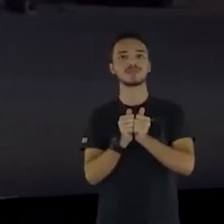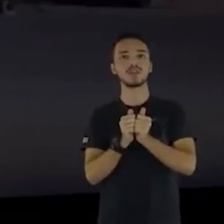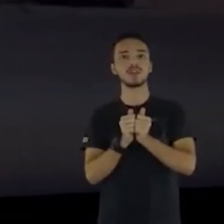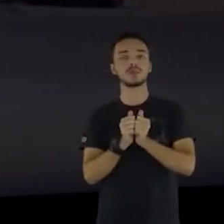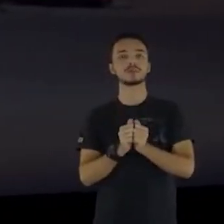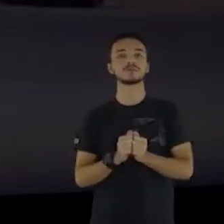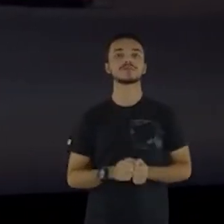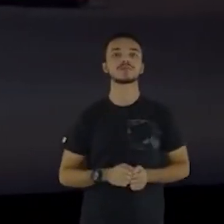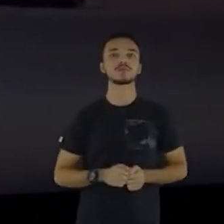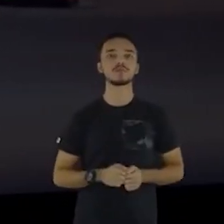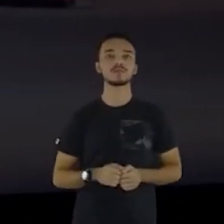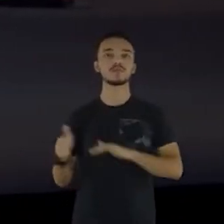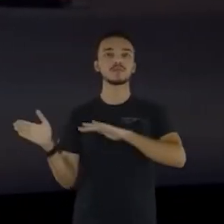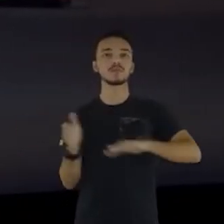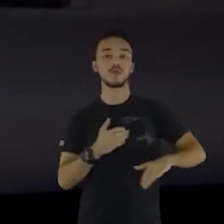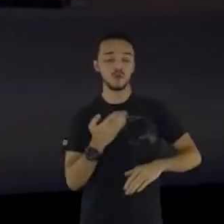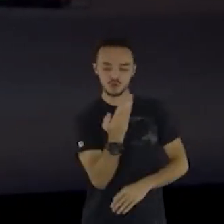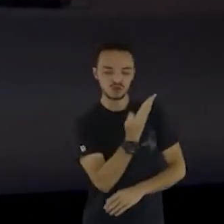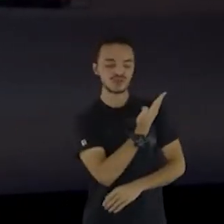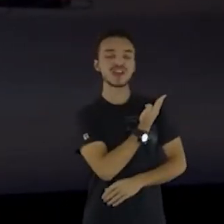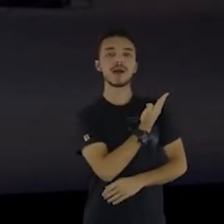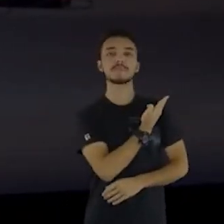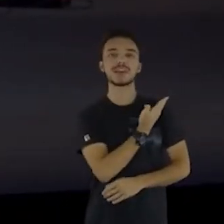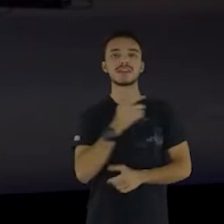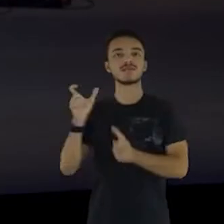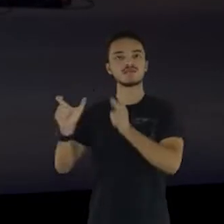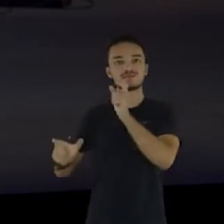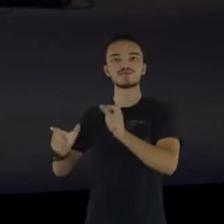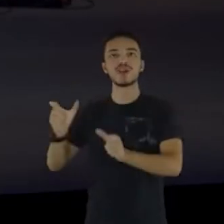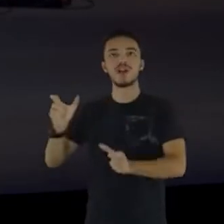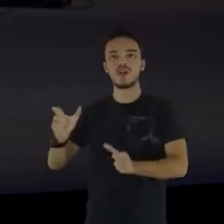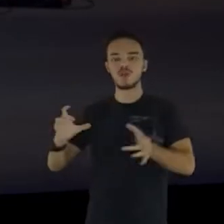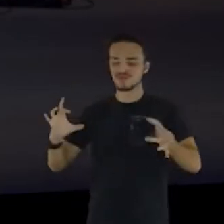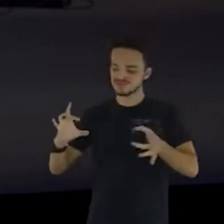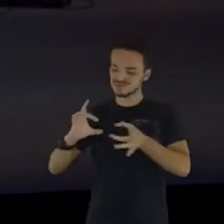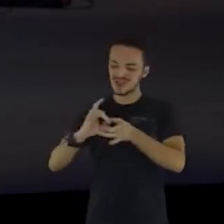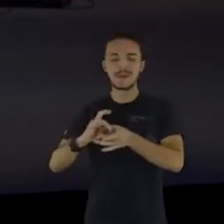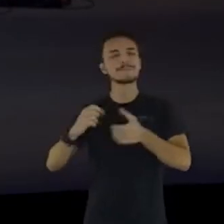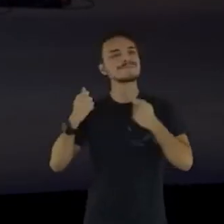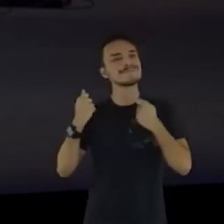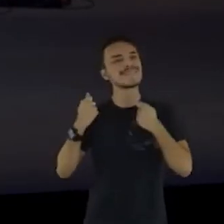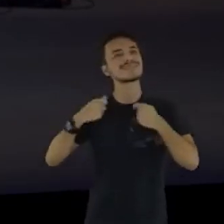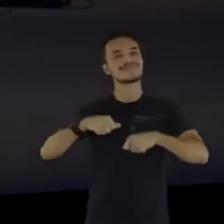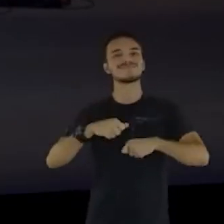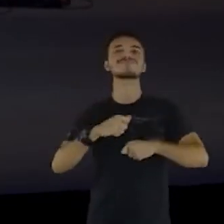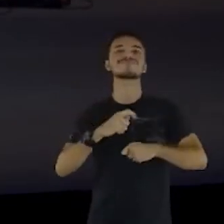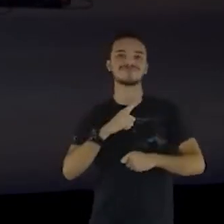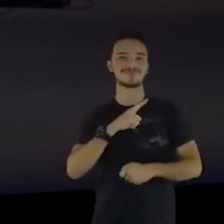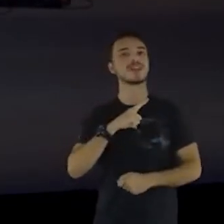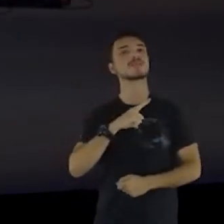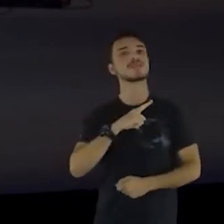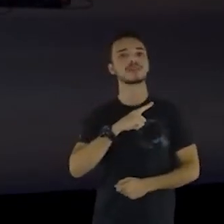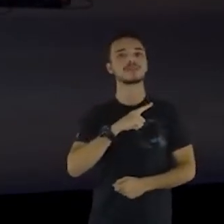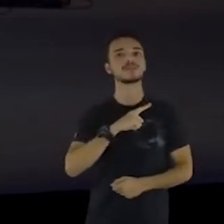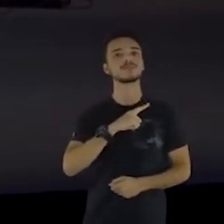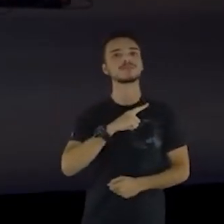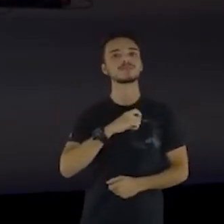Talvez o seu amigo fez algo para você que te magoou, que chateou. Mano, libera perdão nessa noite.